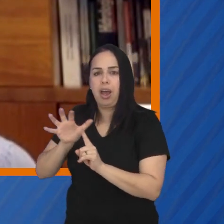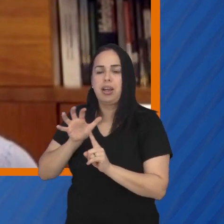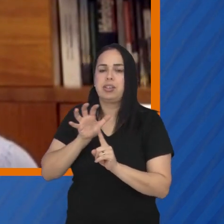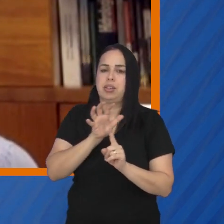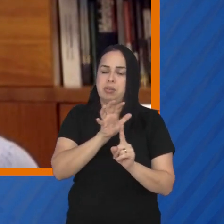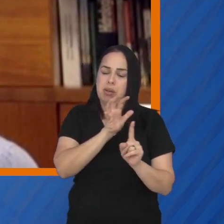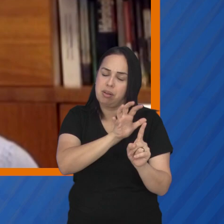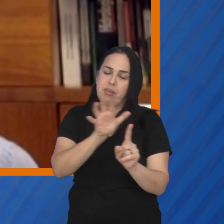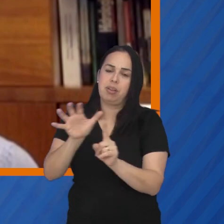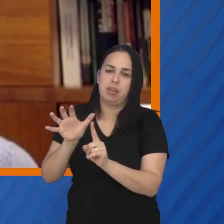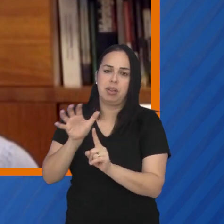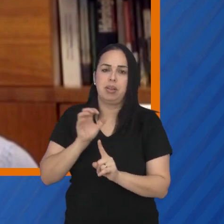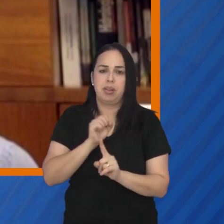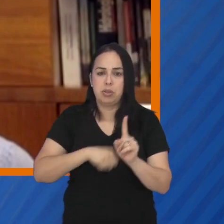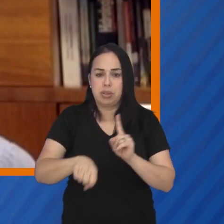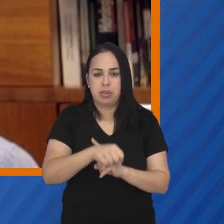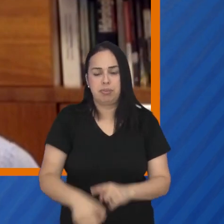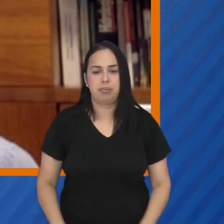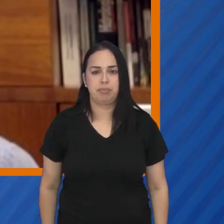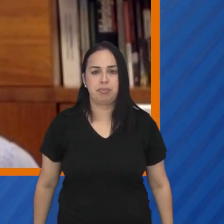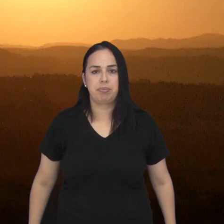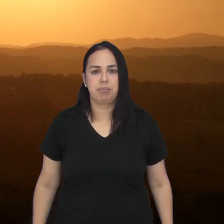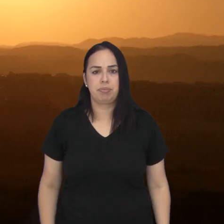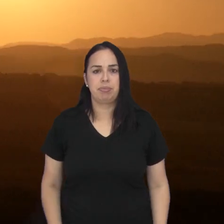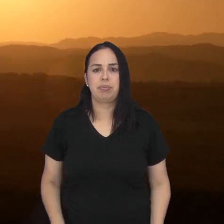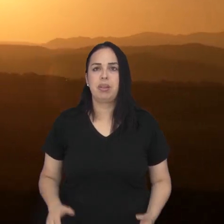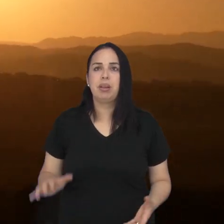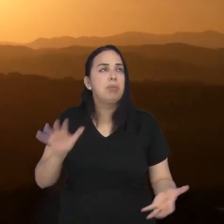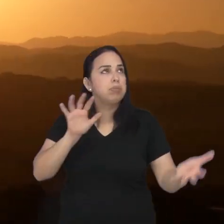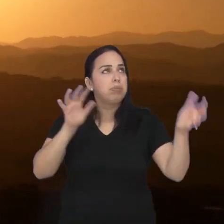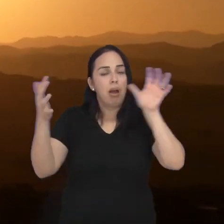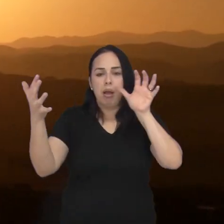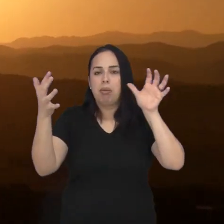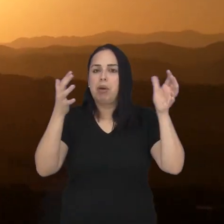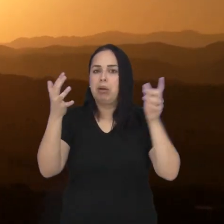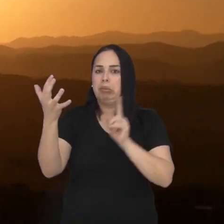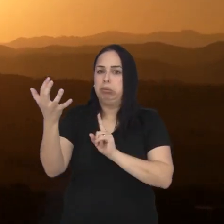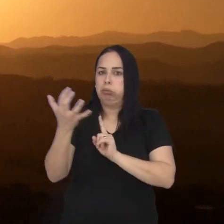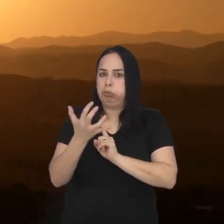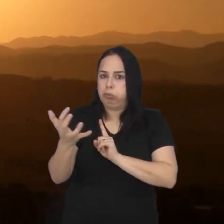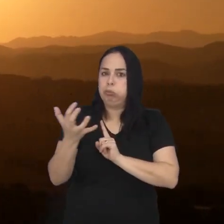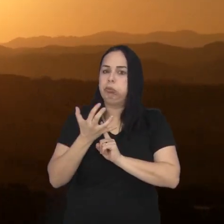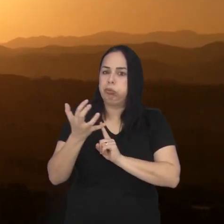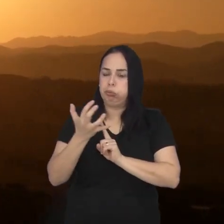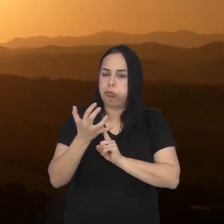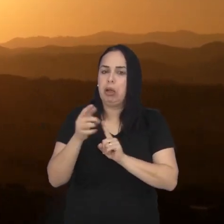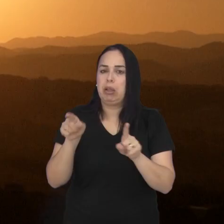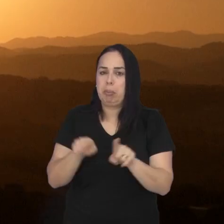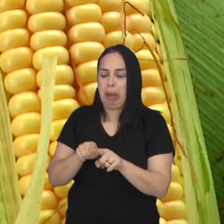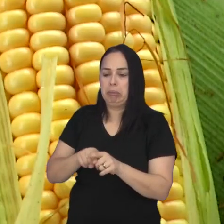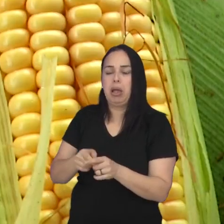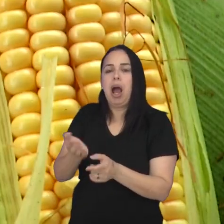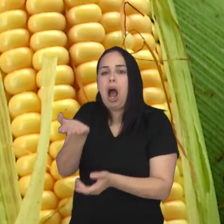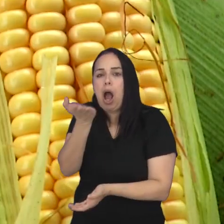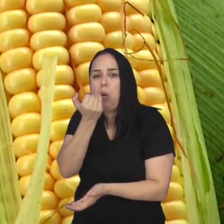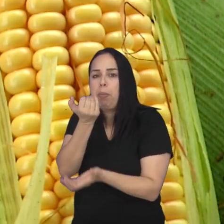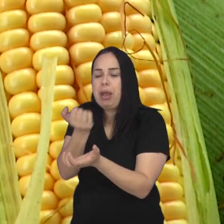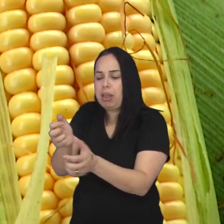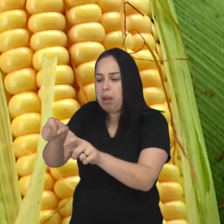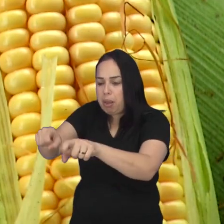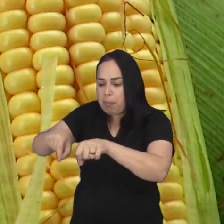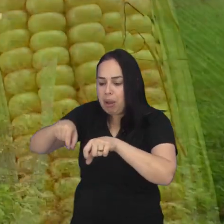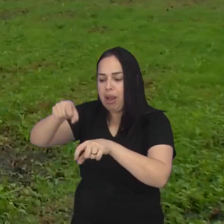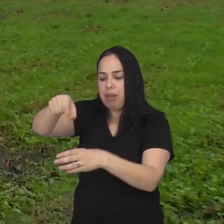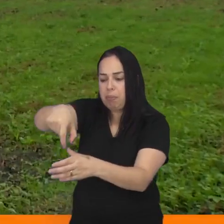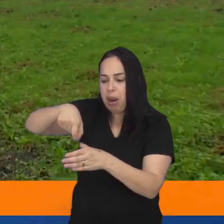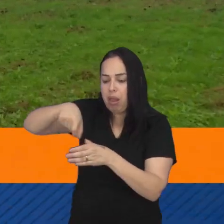impactando os setores estratégicos da sociedade. Os efeitos das mudanças climáticas impactam diretamente a produção de